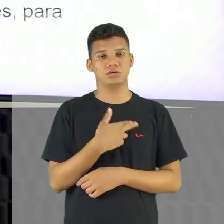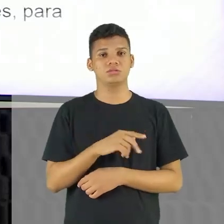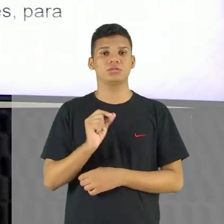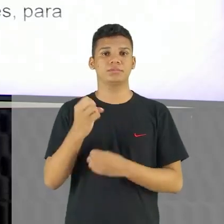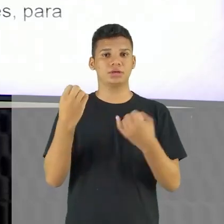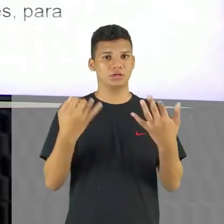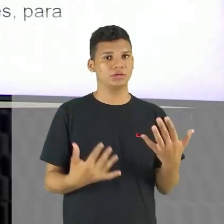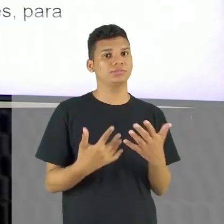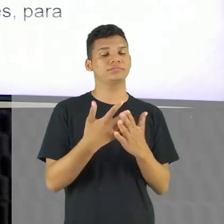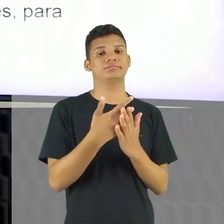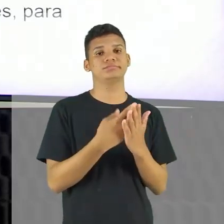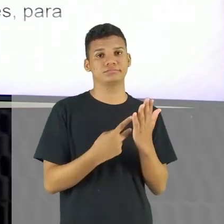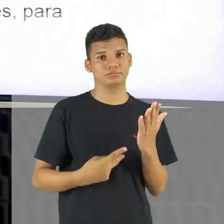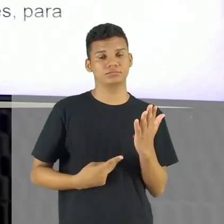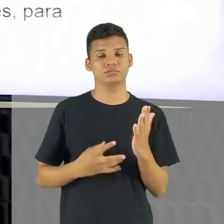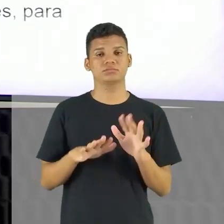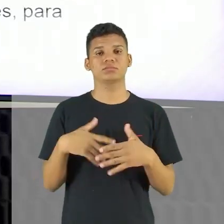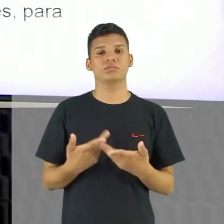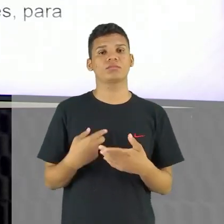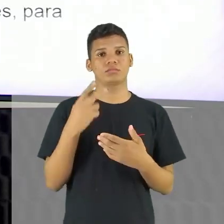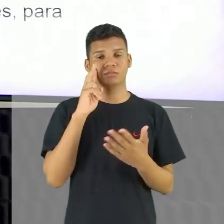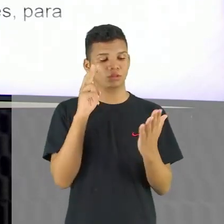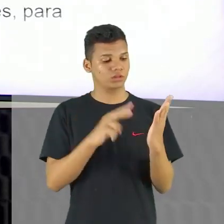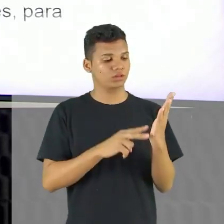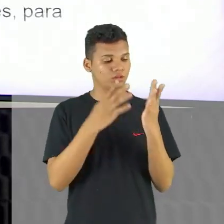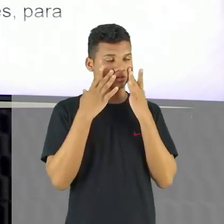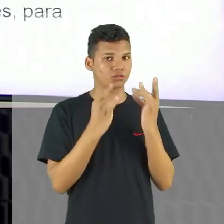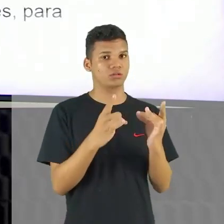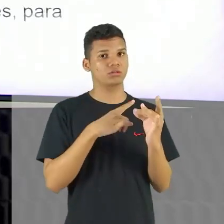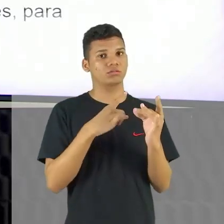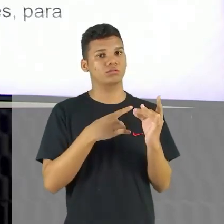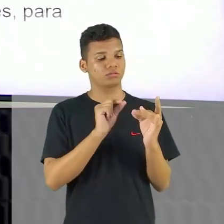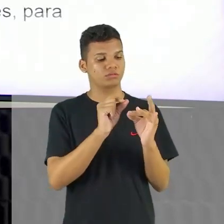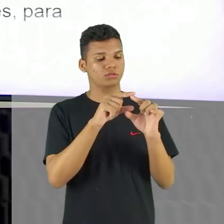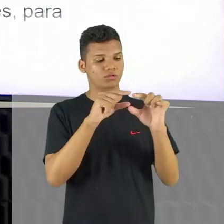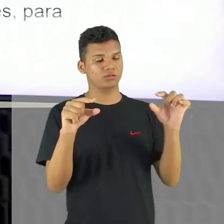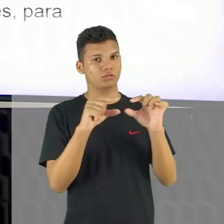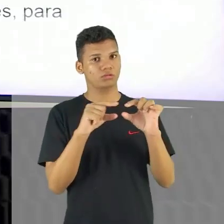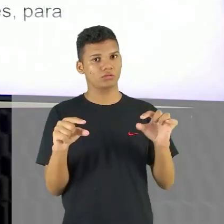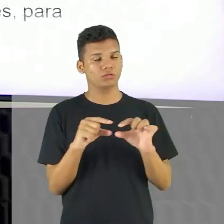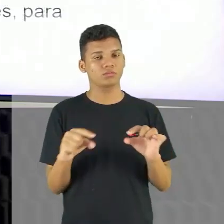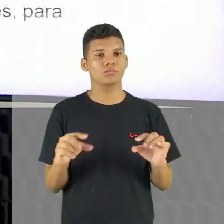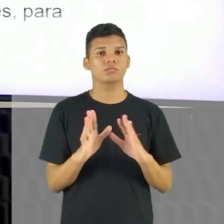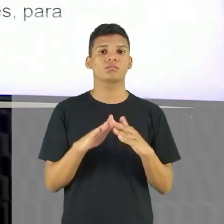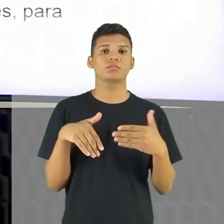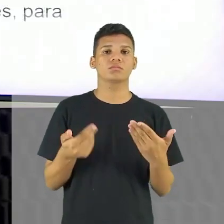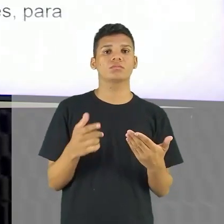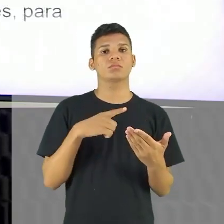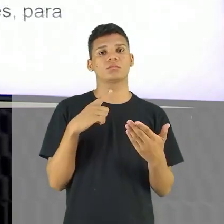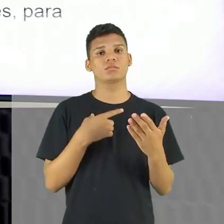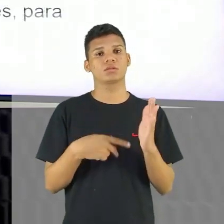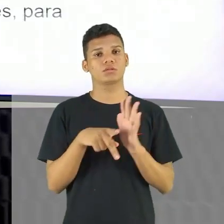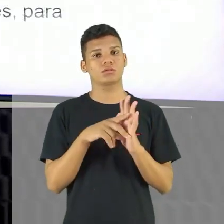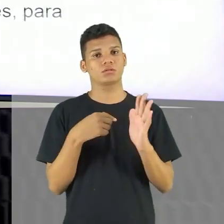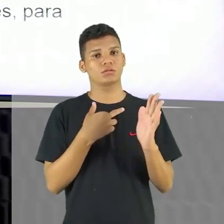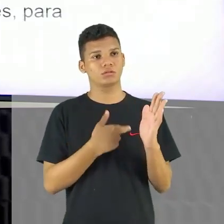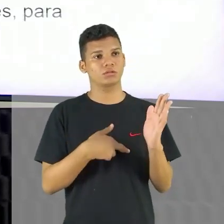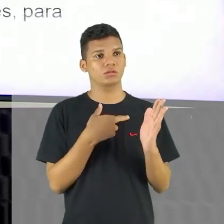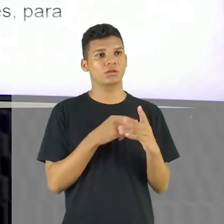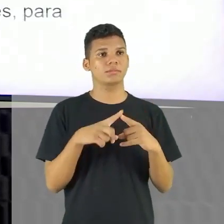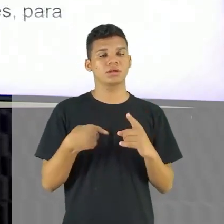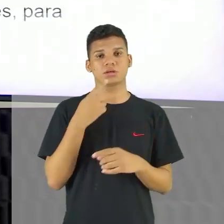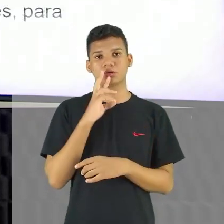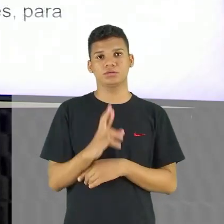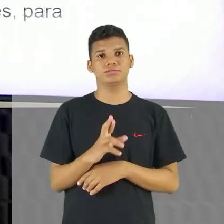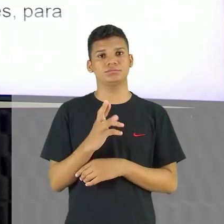tá bom? Aí aqui diz assim, leia com atenção os seguintes versos, que eu vou colocar em seguida, extraídos de um desses romances para responder